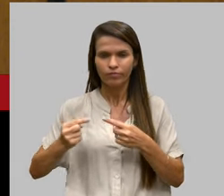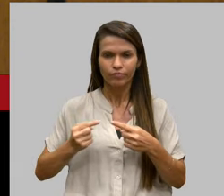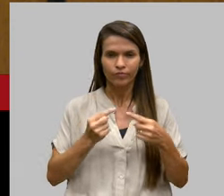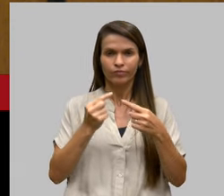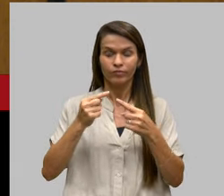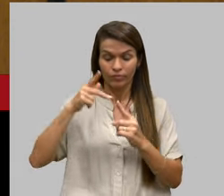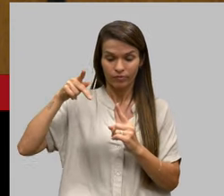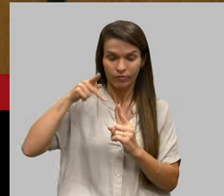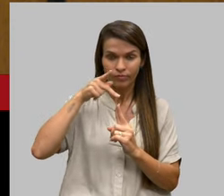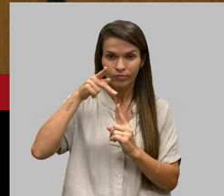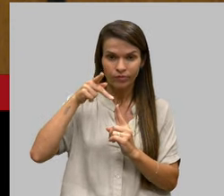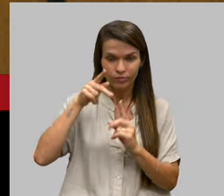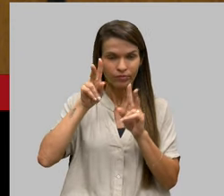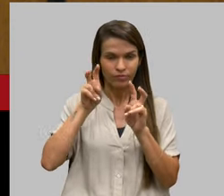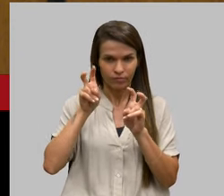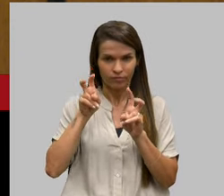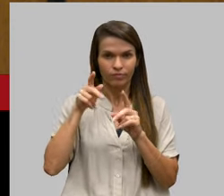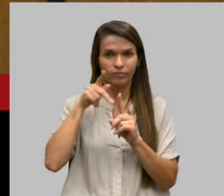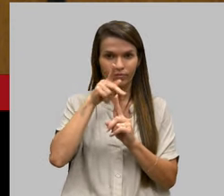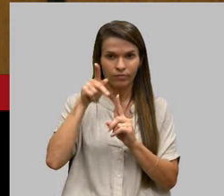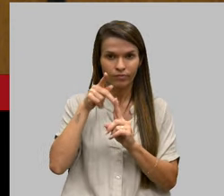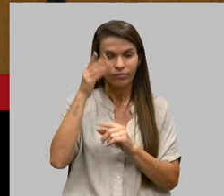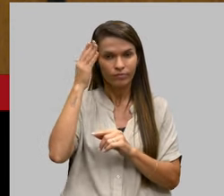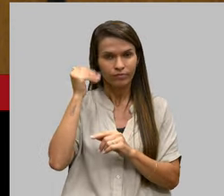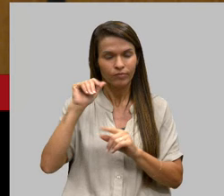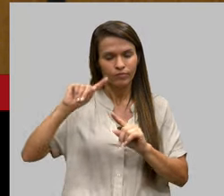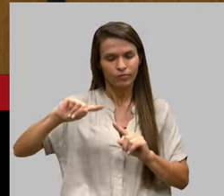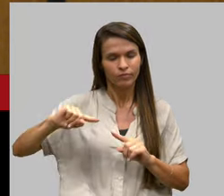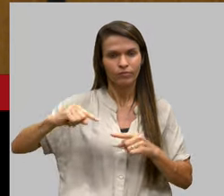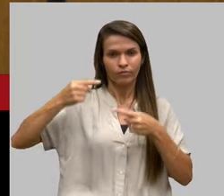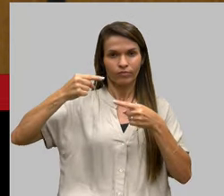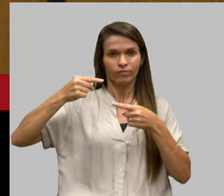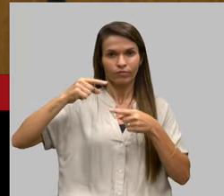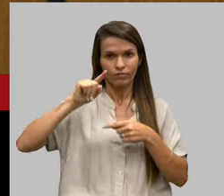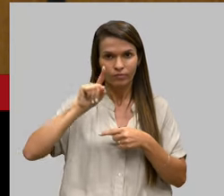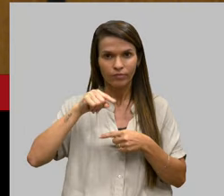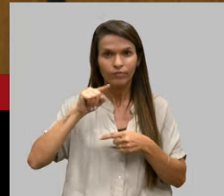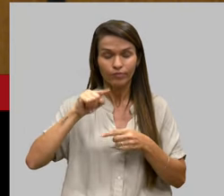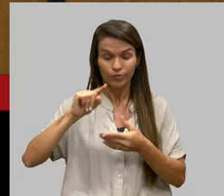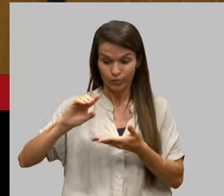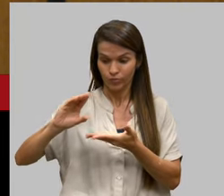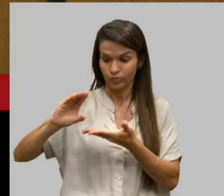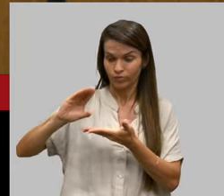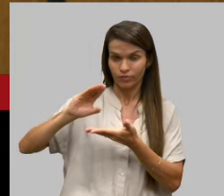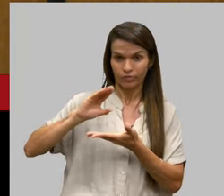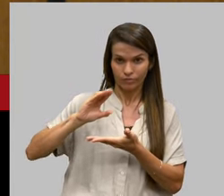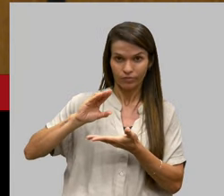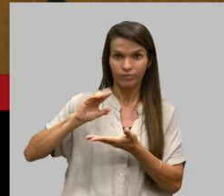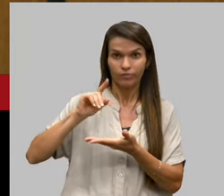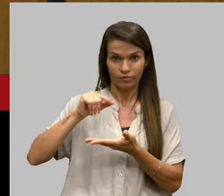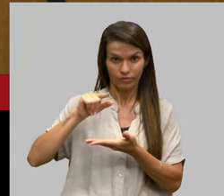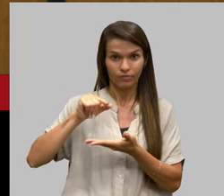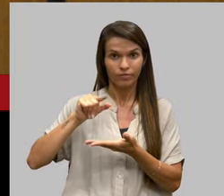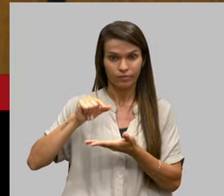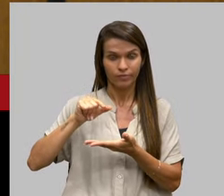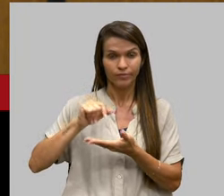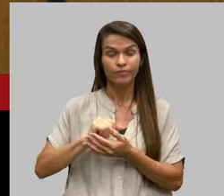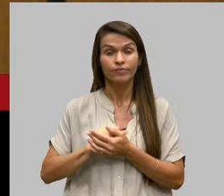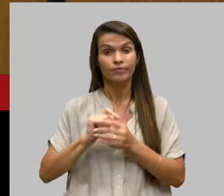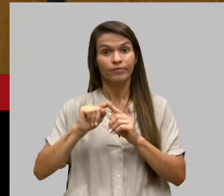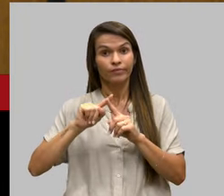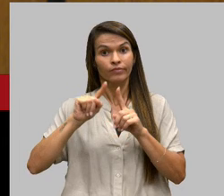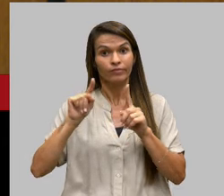previdência nós sabemos que o maior desafio ainda é de financiamento infelizmente né mas que